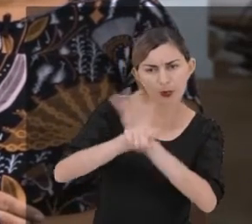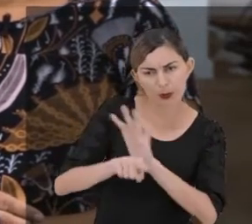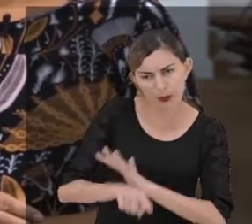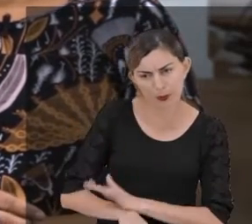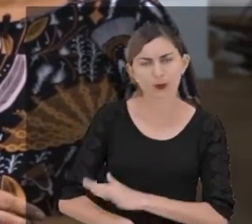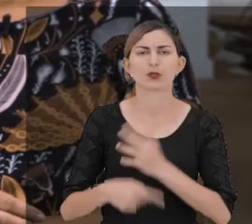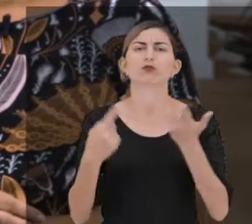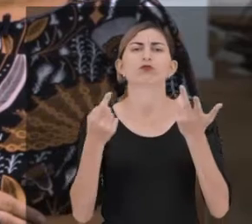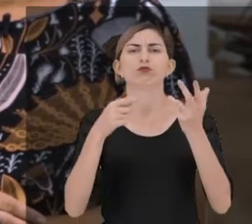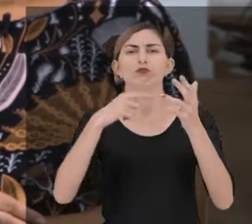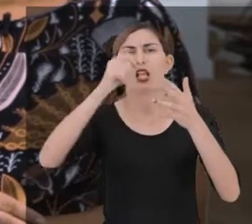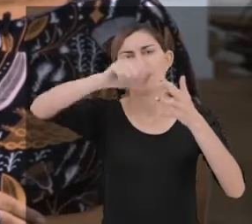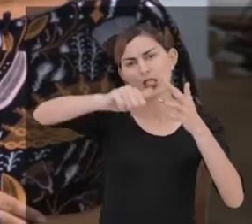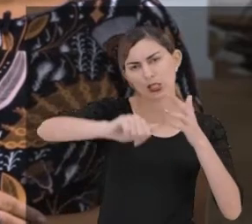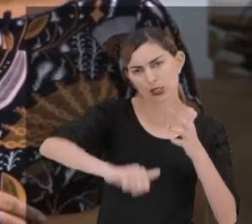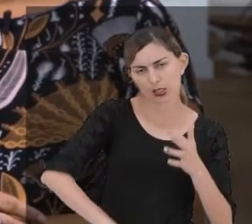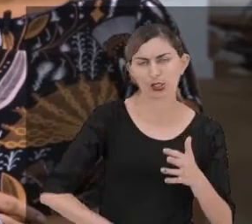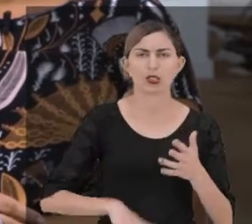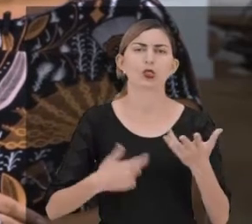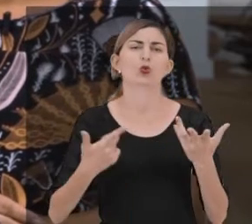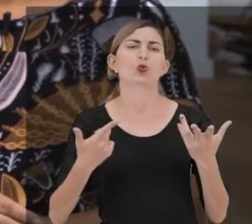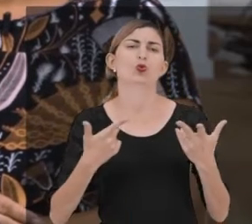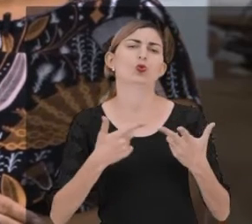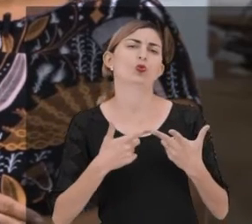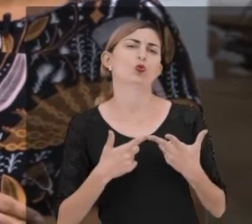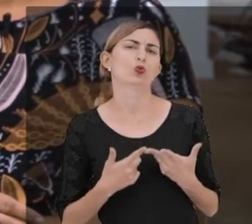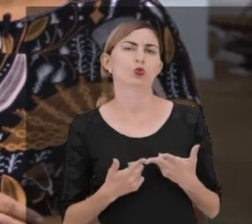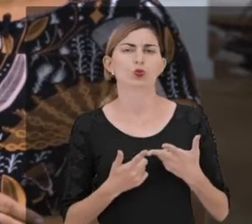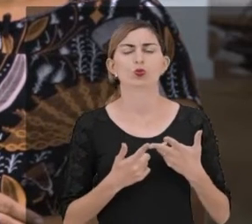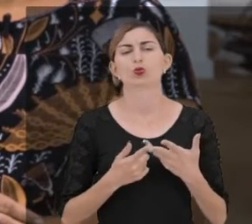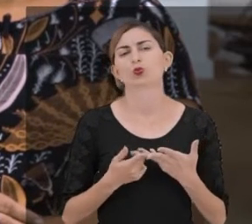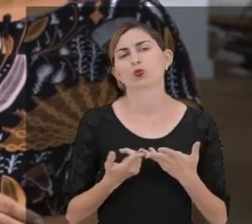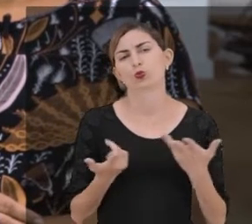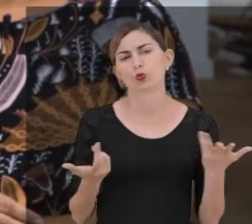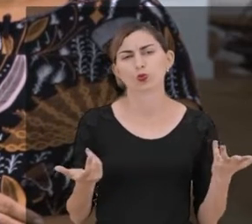questionários, organização de avaliações,